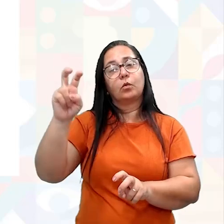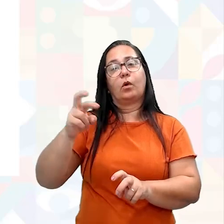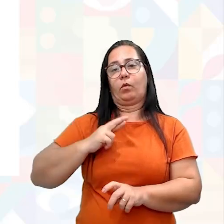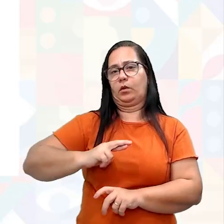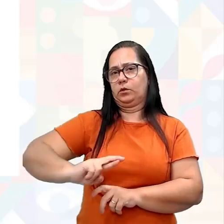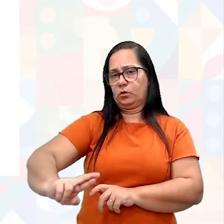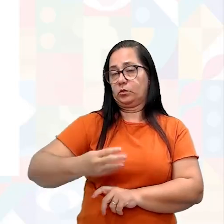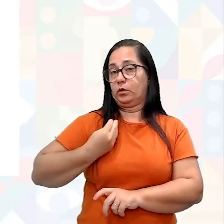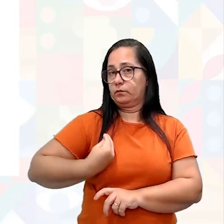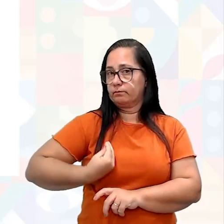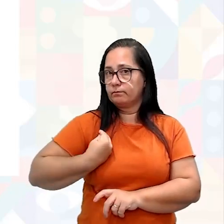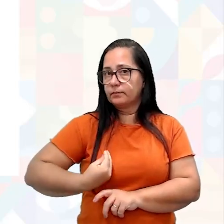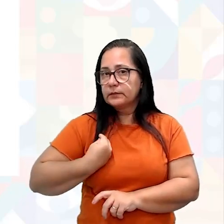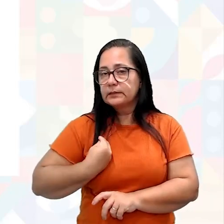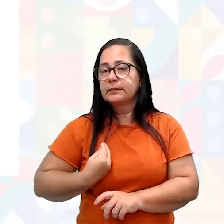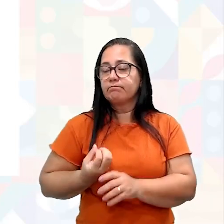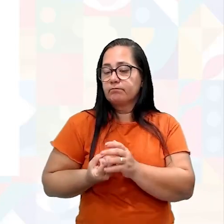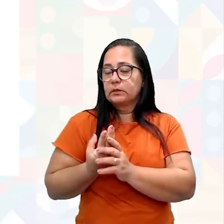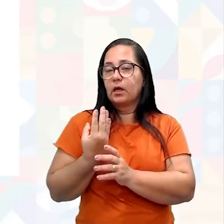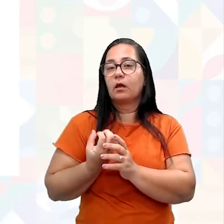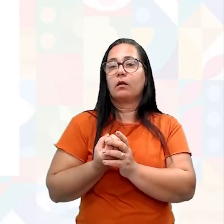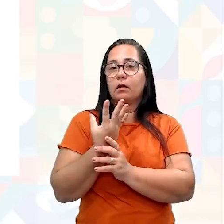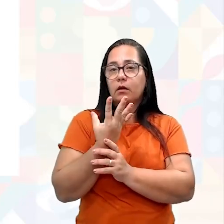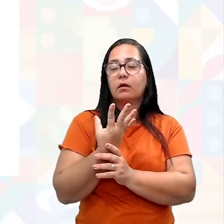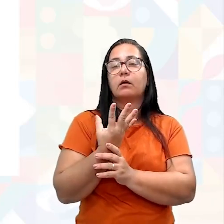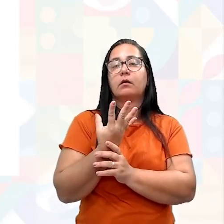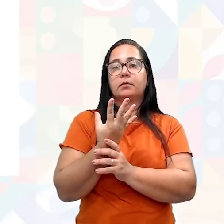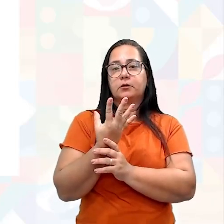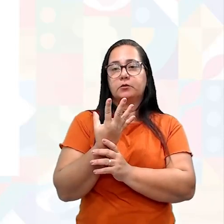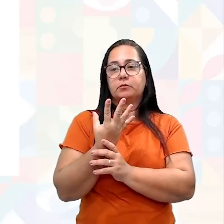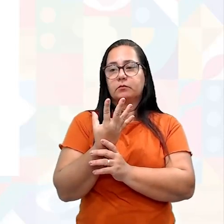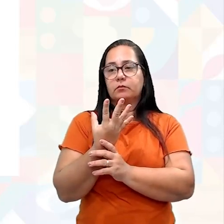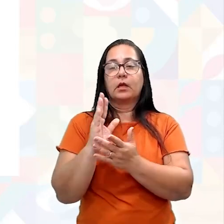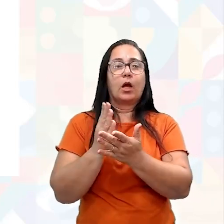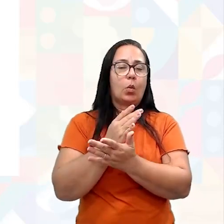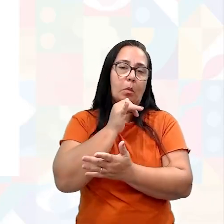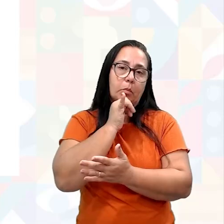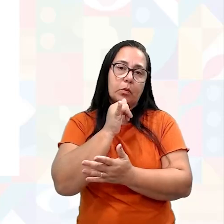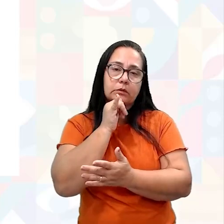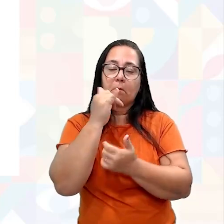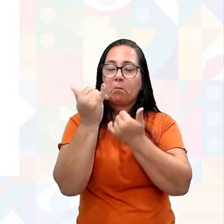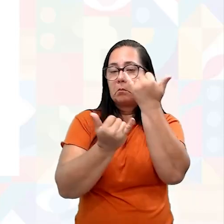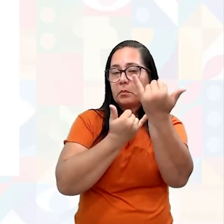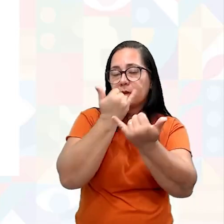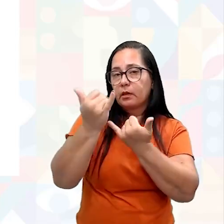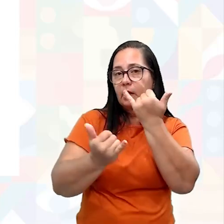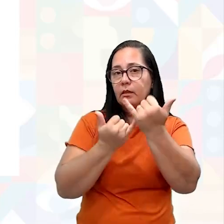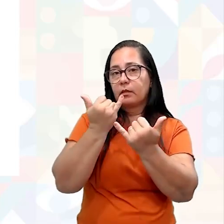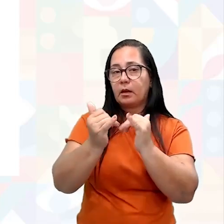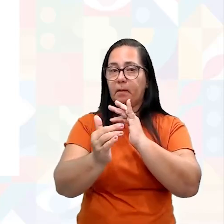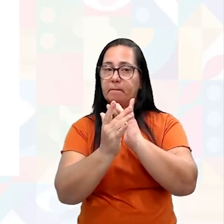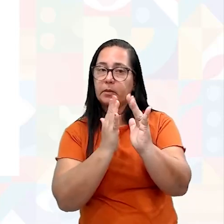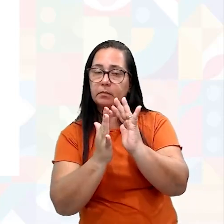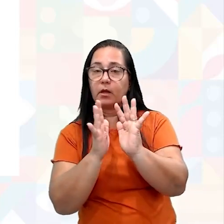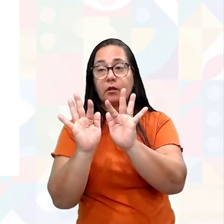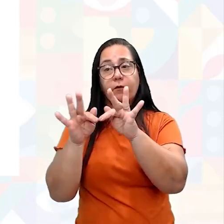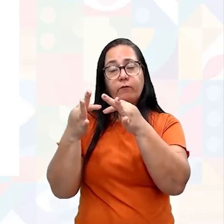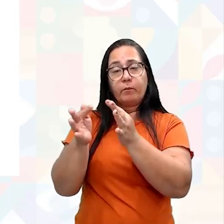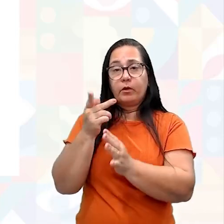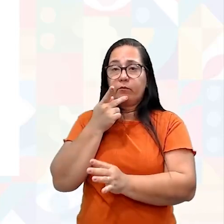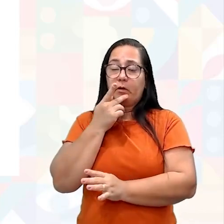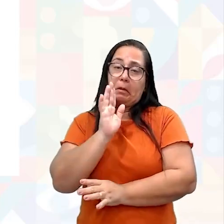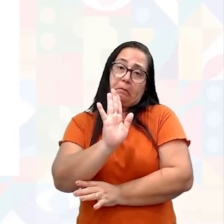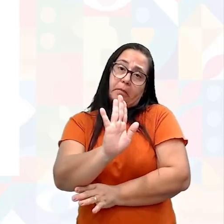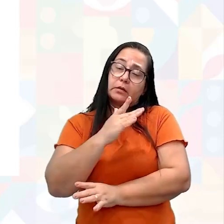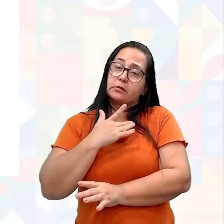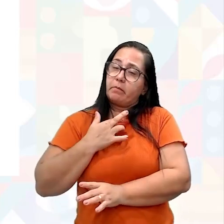vão vivenciar, eles vão criar alguma gincana, né? E aí tem famílias que fazem assim, mas a